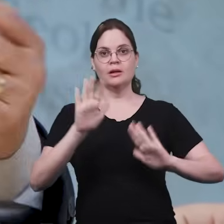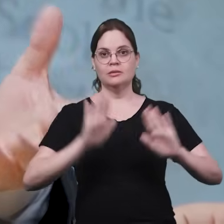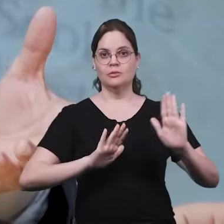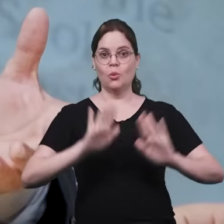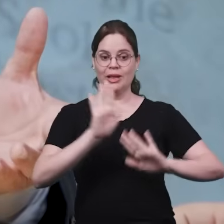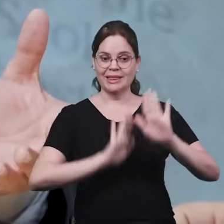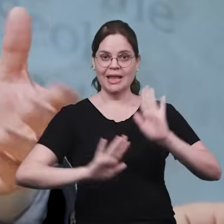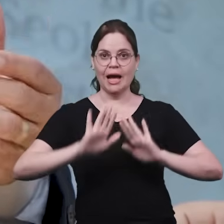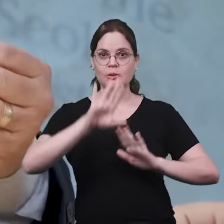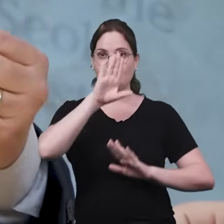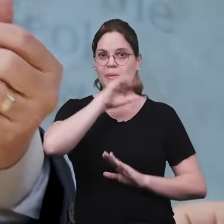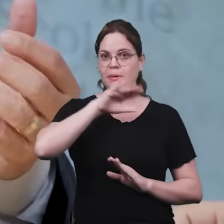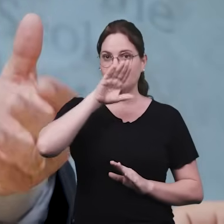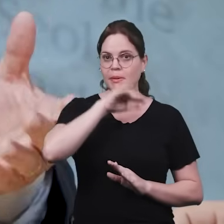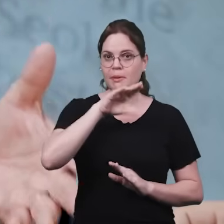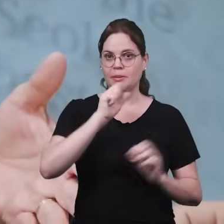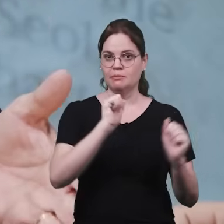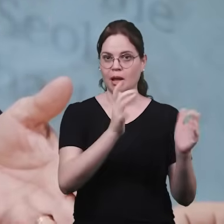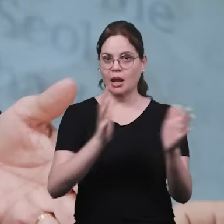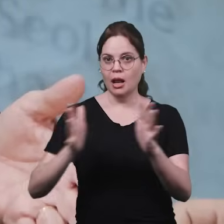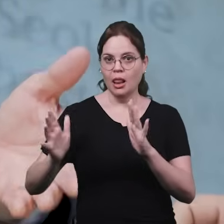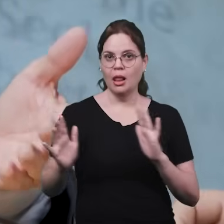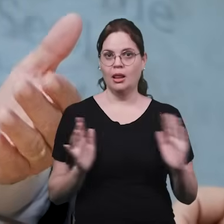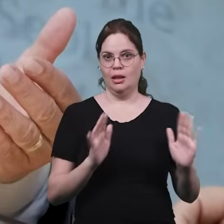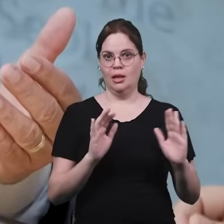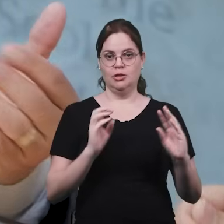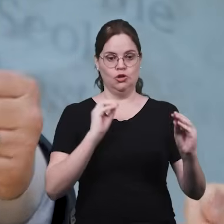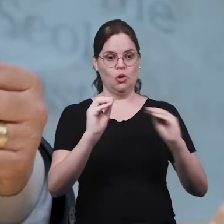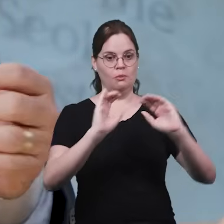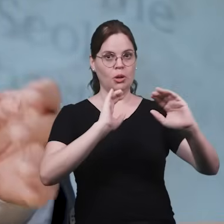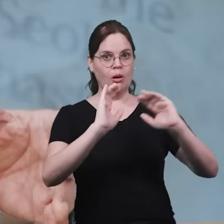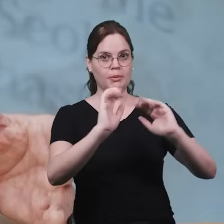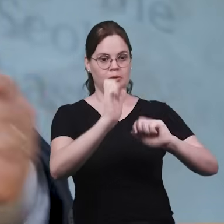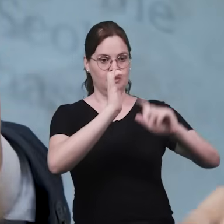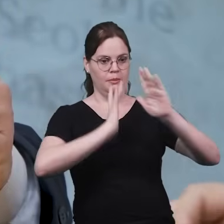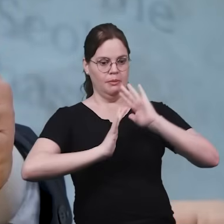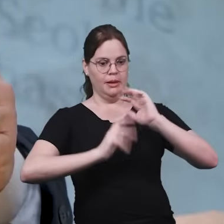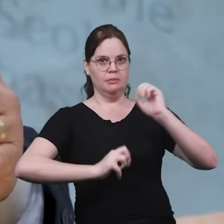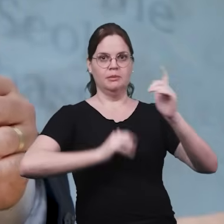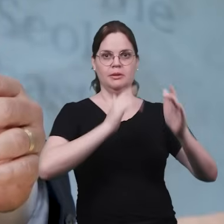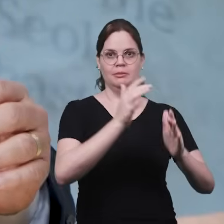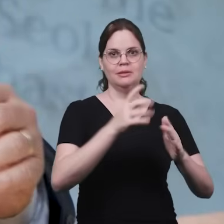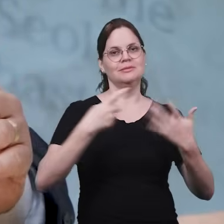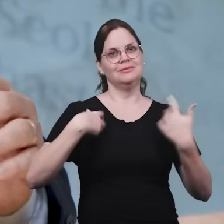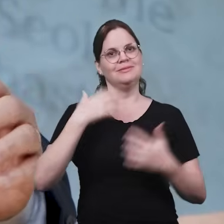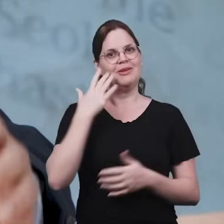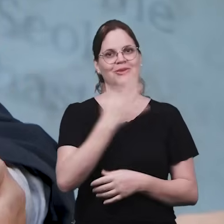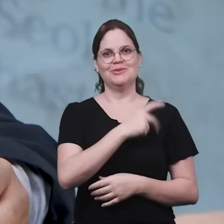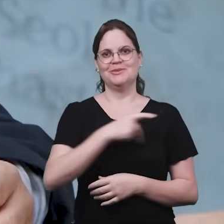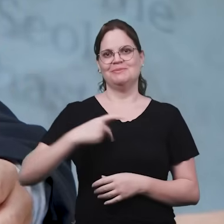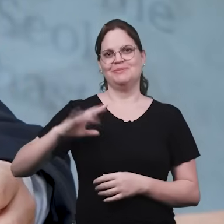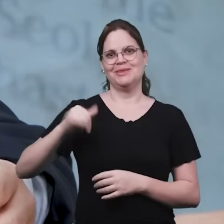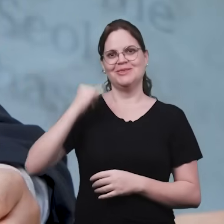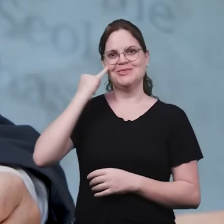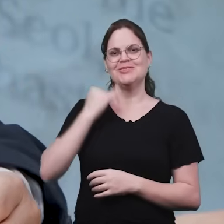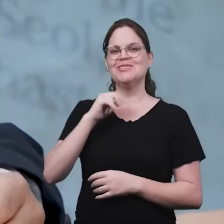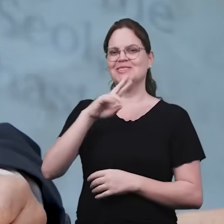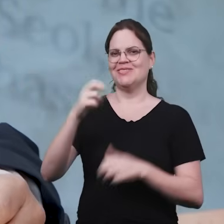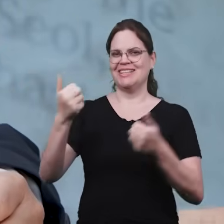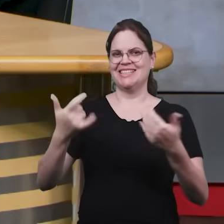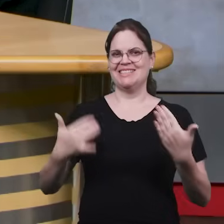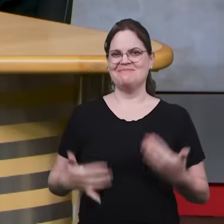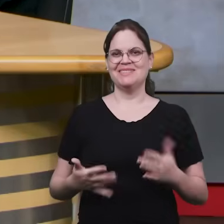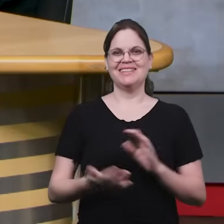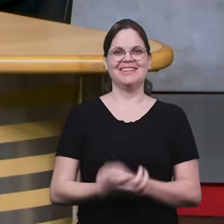o cuidado que nós precisamos ter com aquilo que nos é comunicado. E aí eu acho que Josias tem muito a falar conosco sobre esse